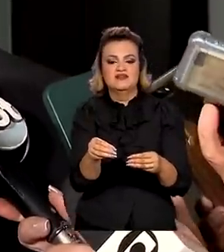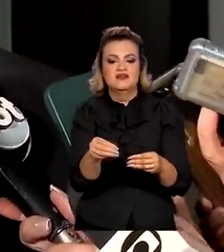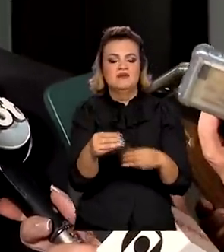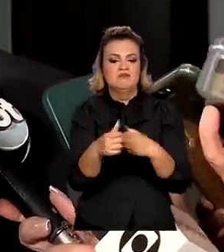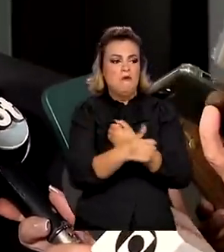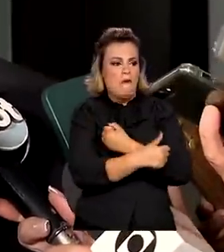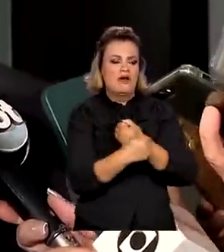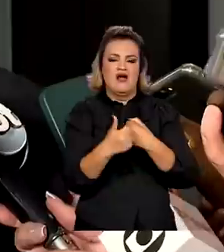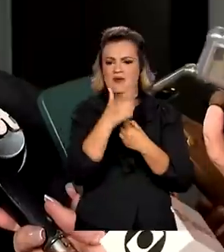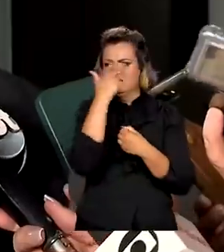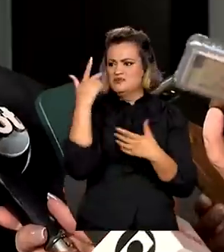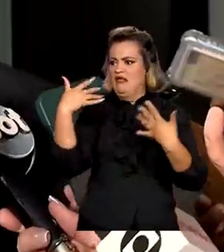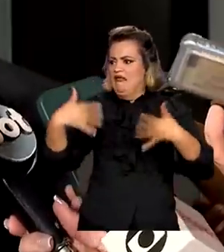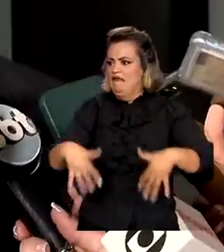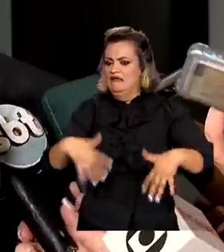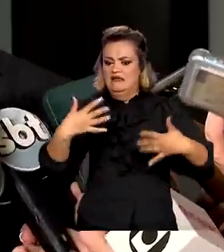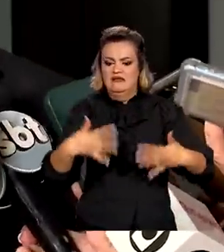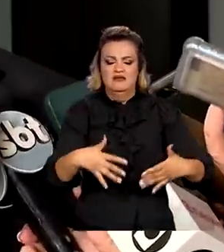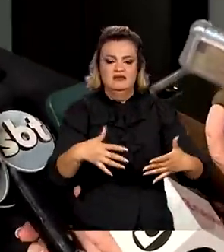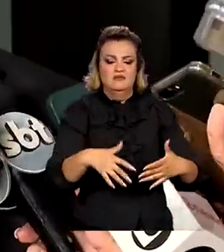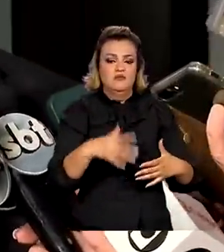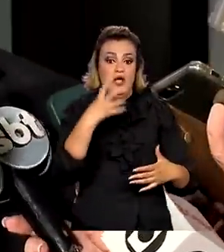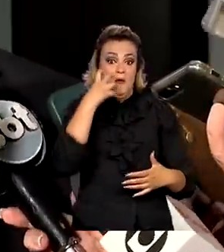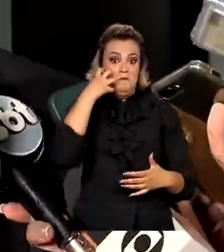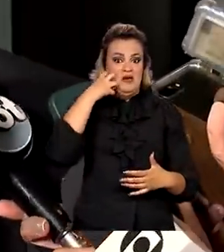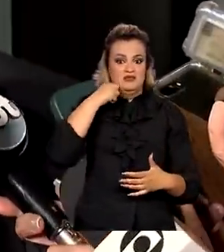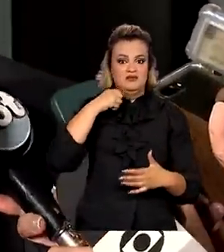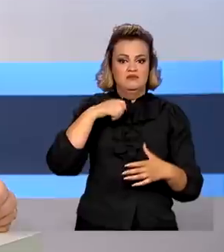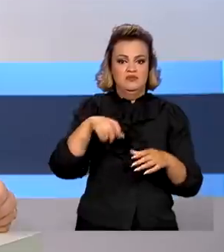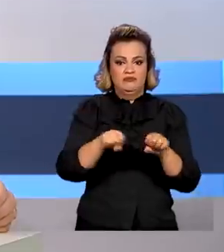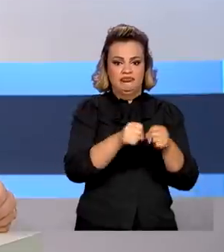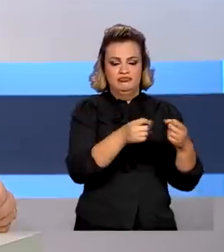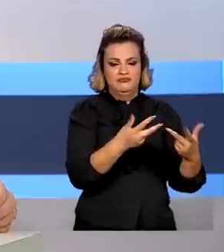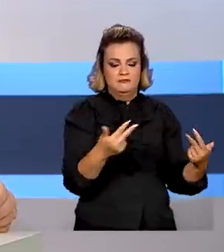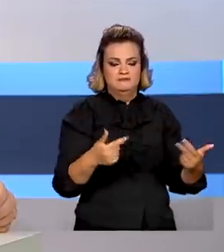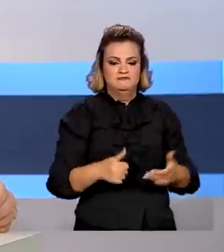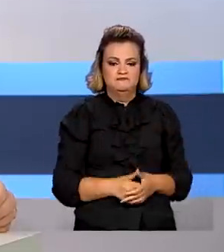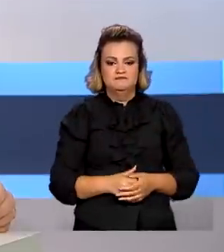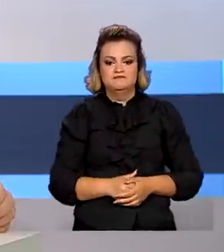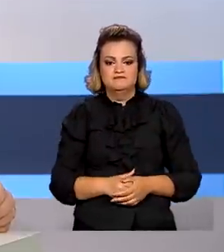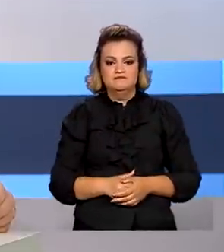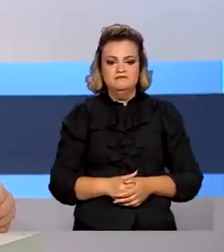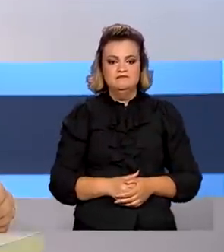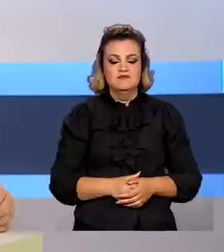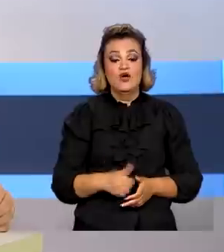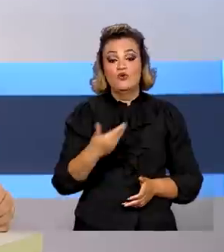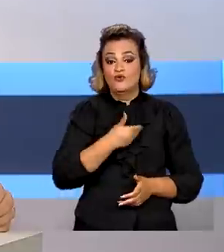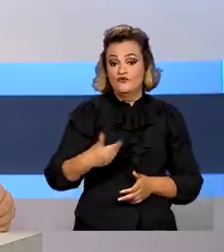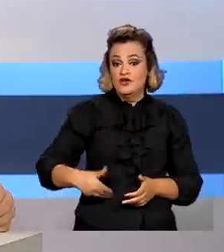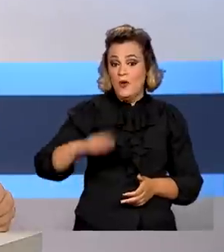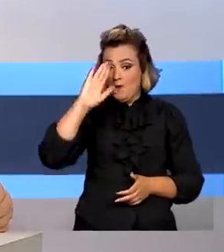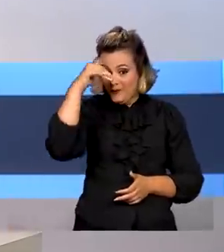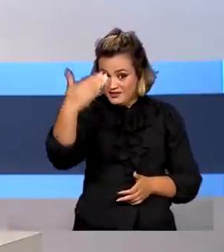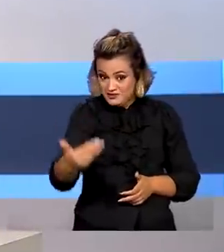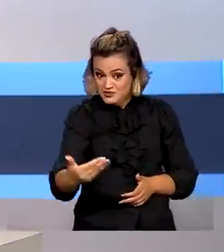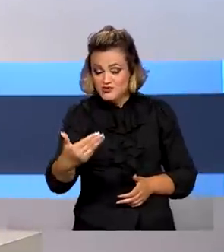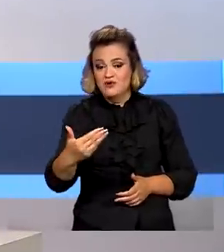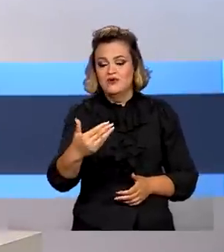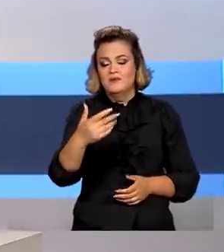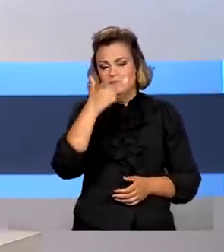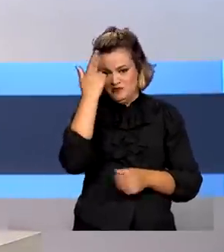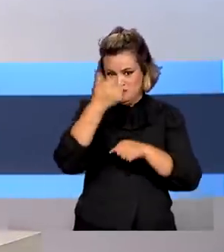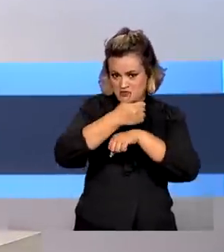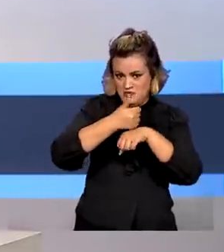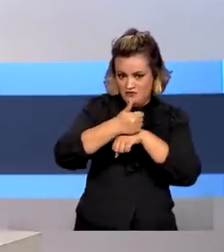morais, coletivos, porque houve destruição de patrimônio histórico. E o governo homenageou os profissionais e